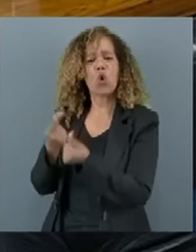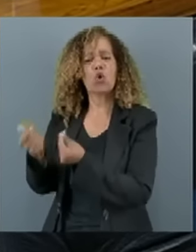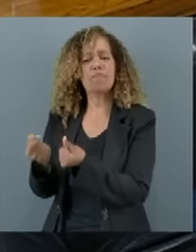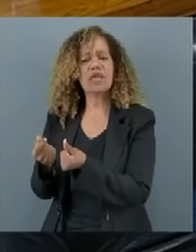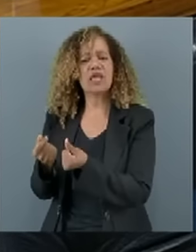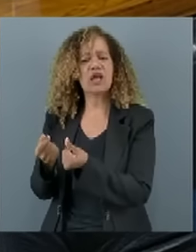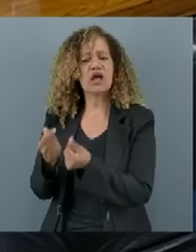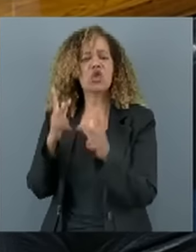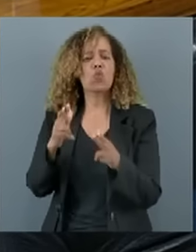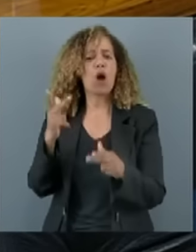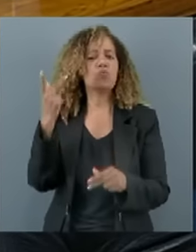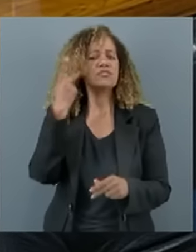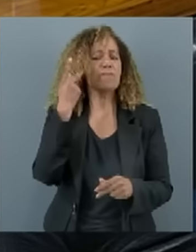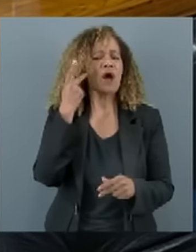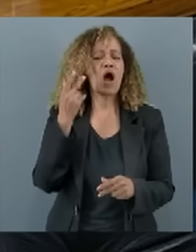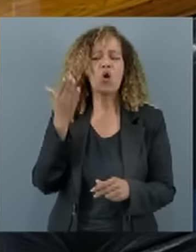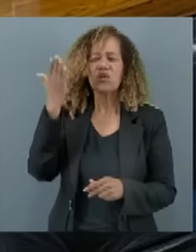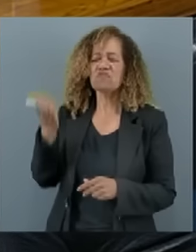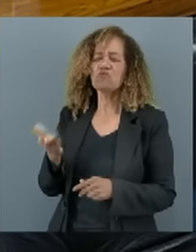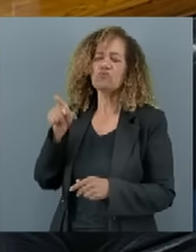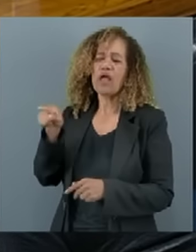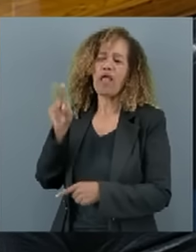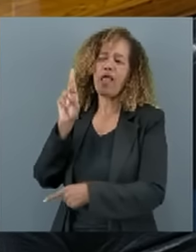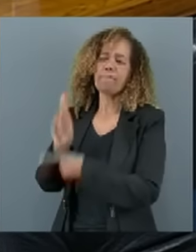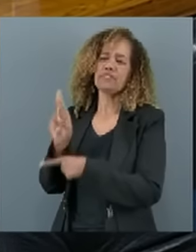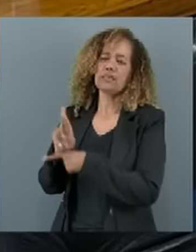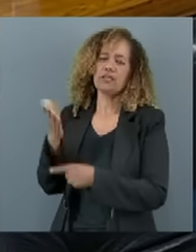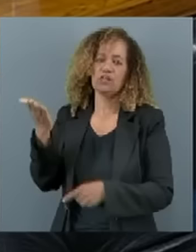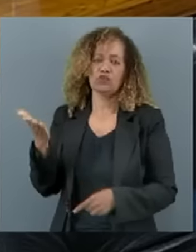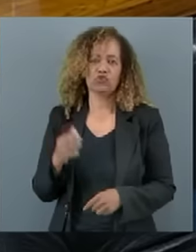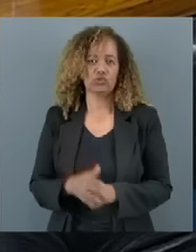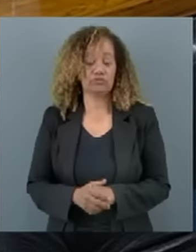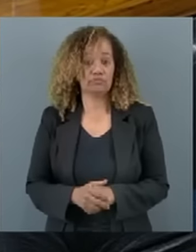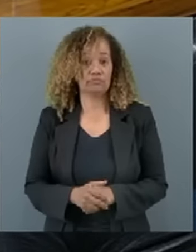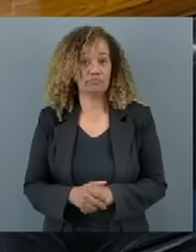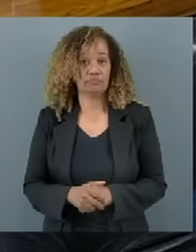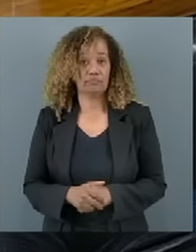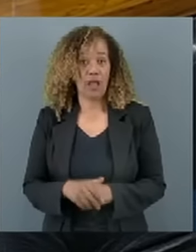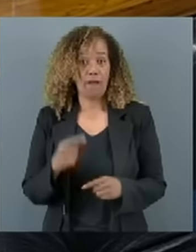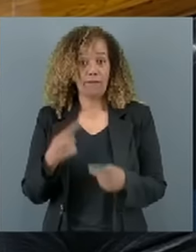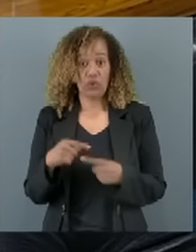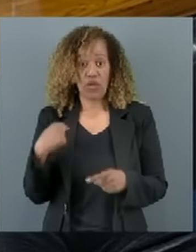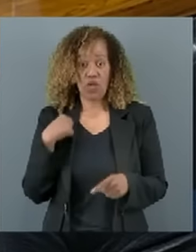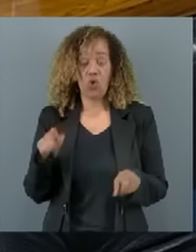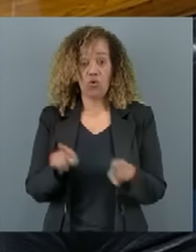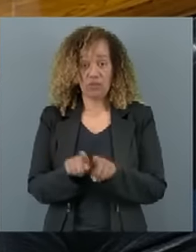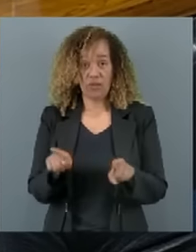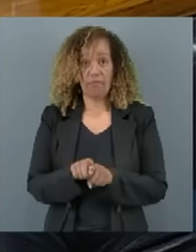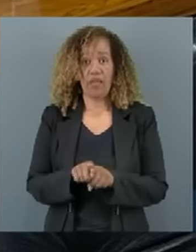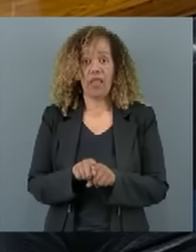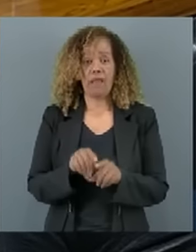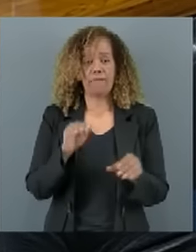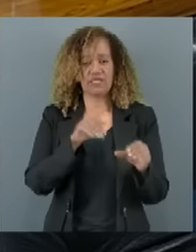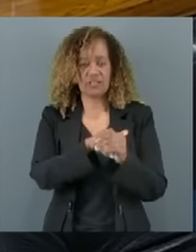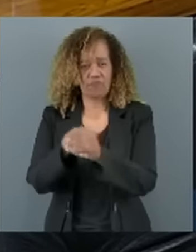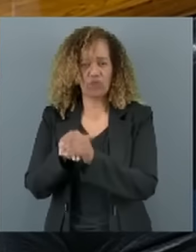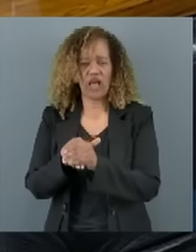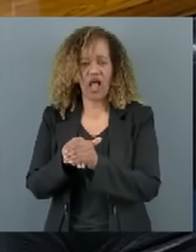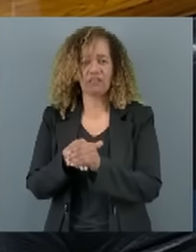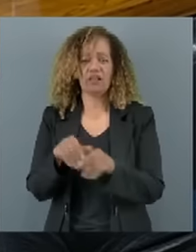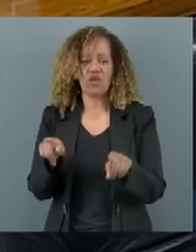São Paulo que a senhora representa porque até para eu concorrer Eu também tive que voltar